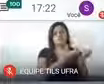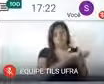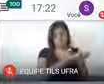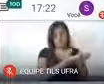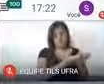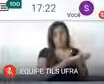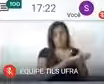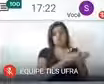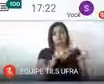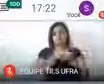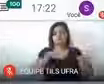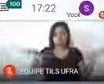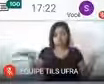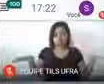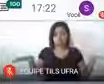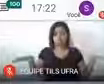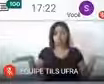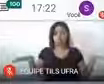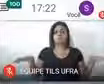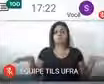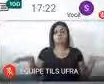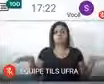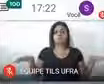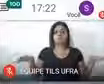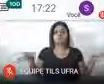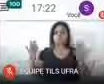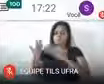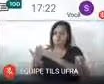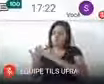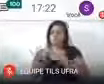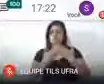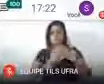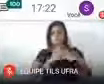religião predominante lá é de matriz africana.